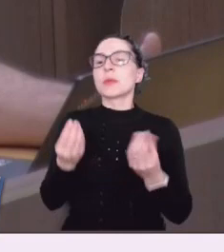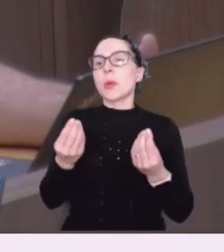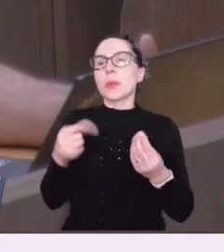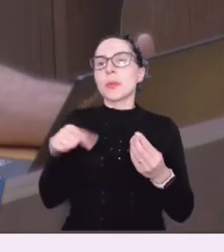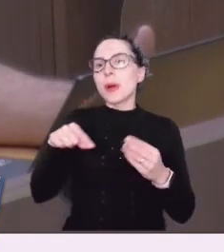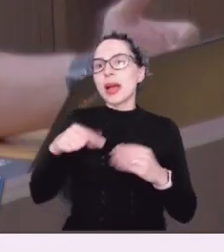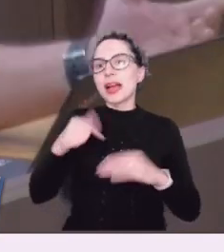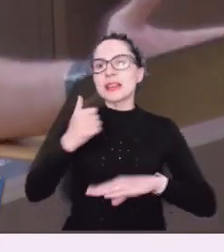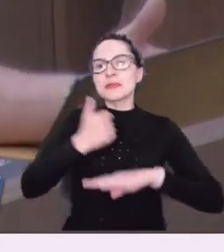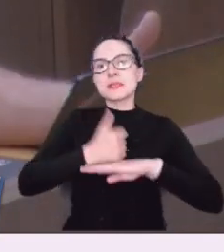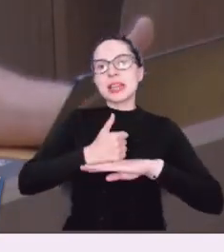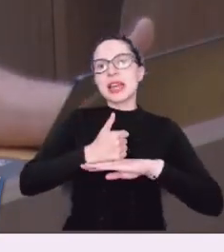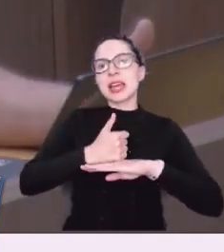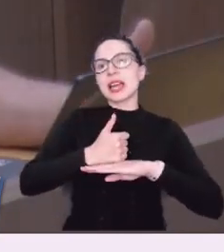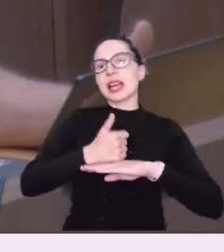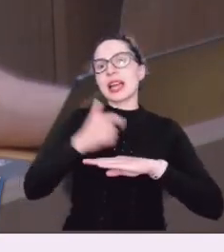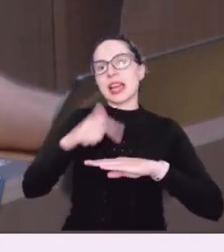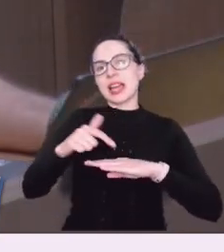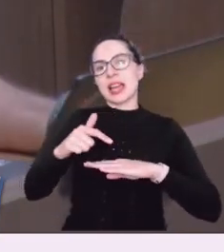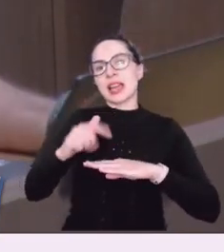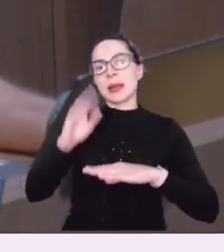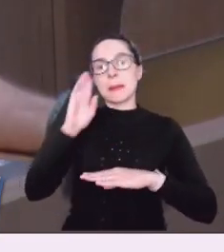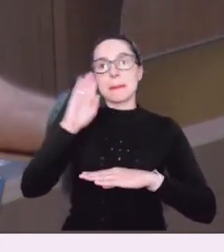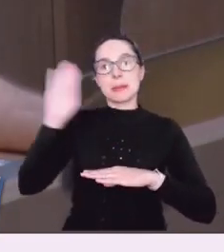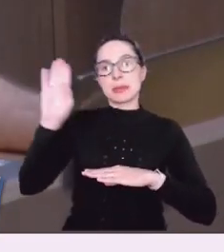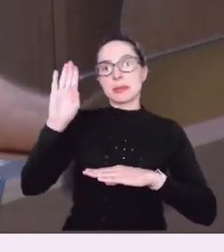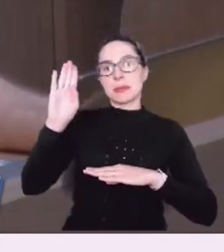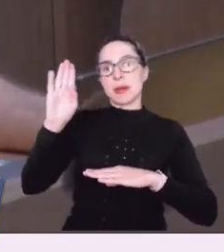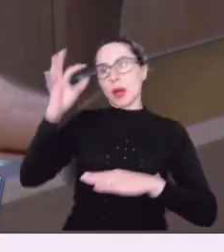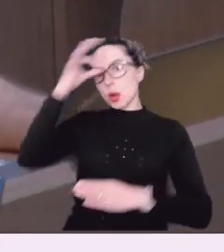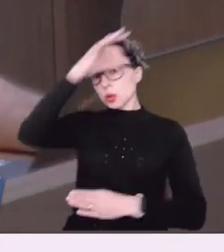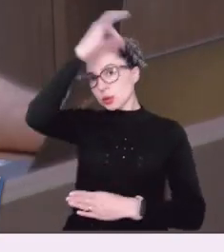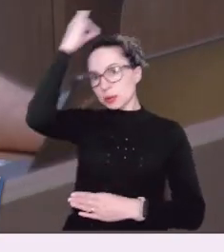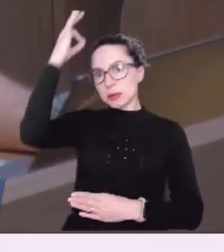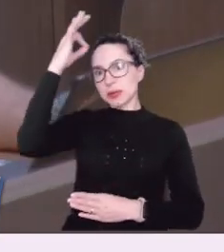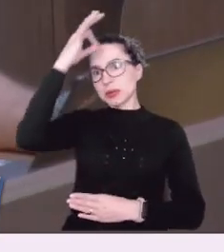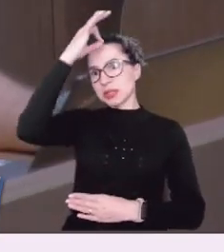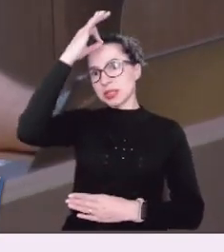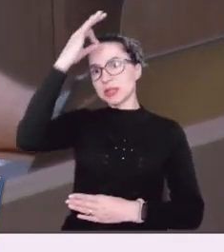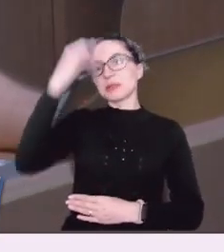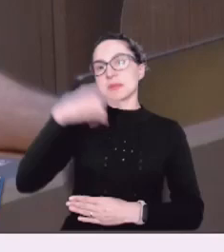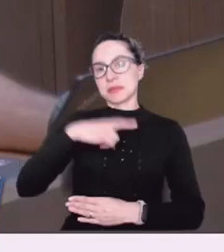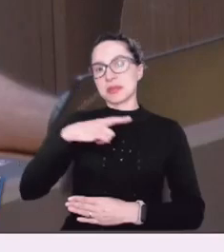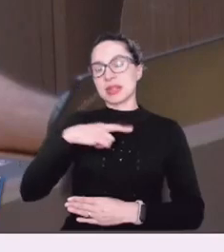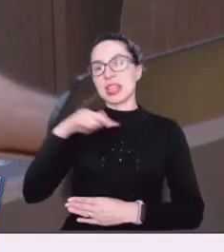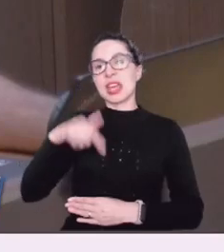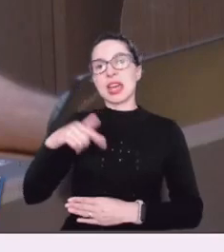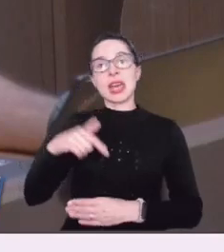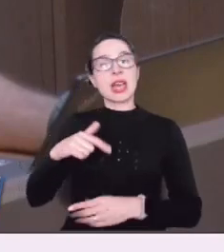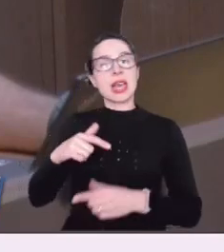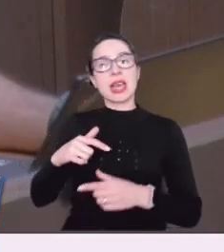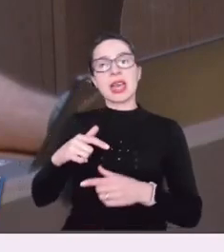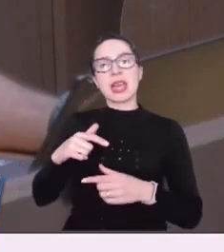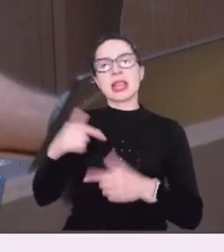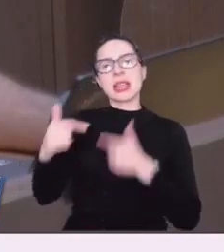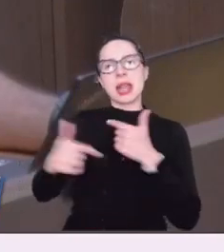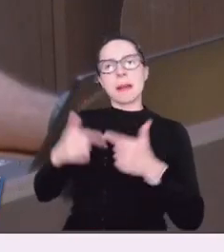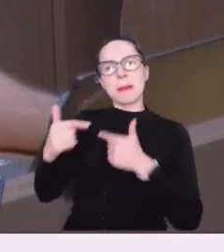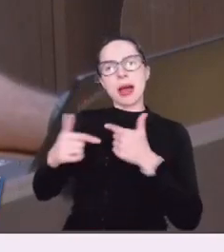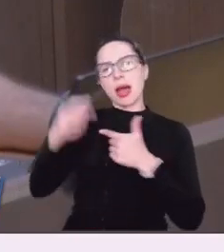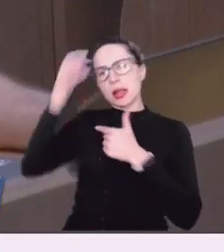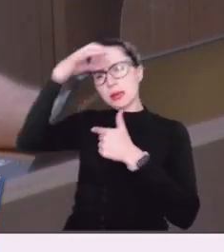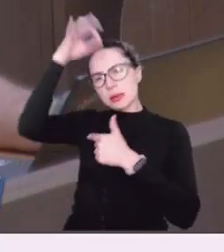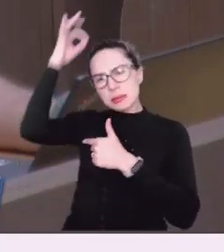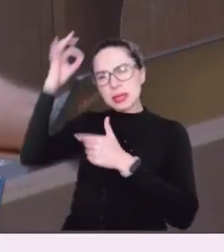nenhuma, é uma cidade predominantemente espírita, onde a cidade que mais tem trabalhos espíritas, grupos espíritas, não